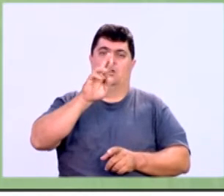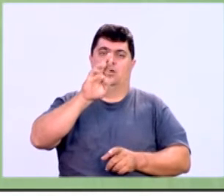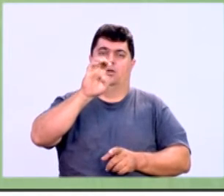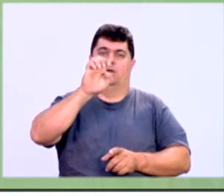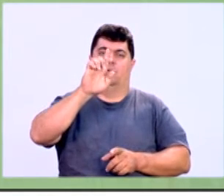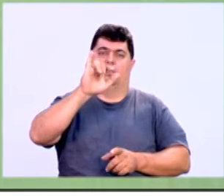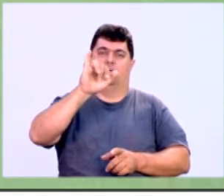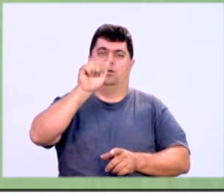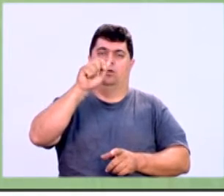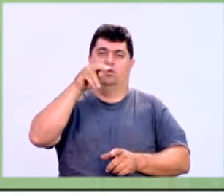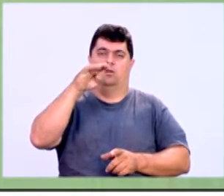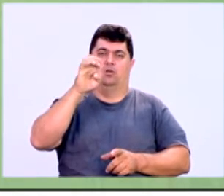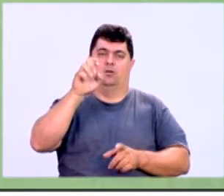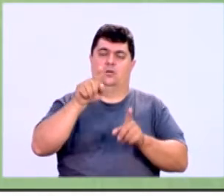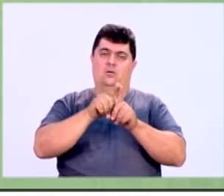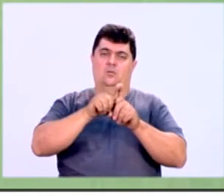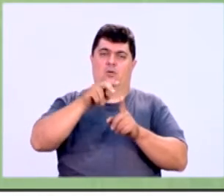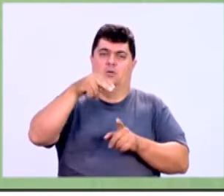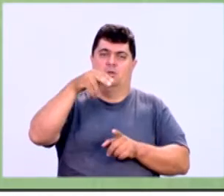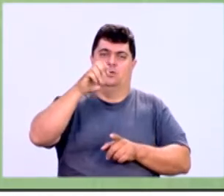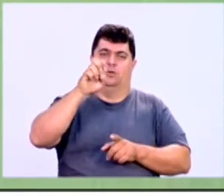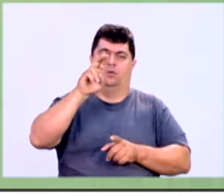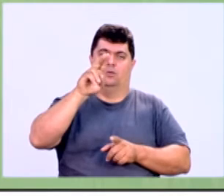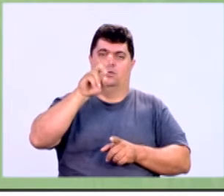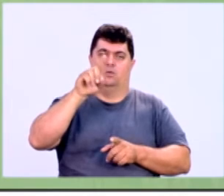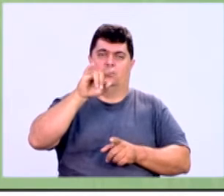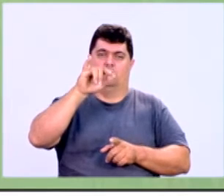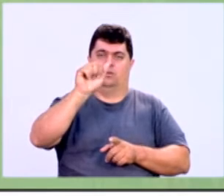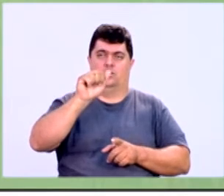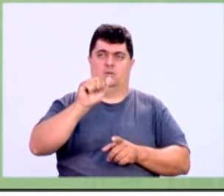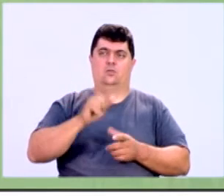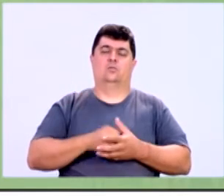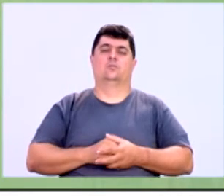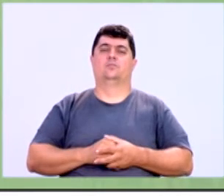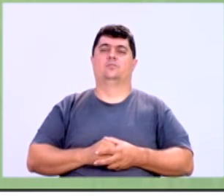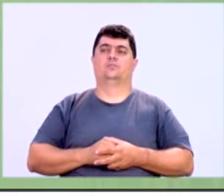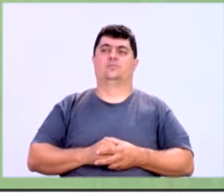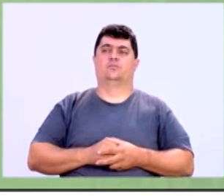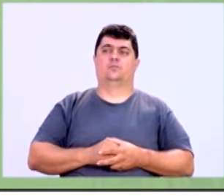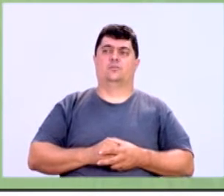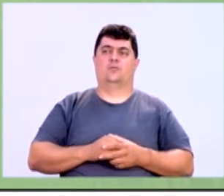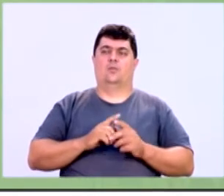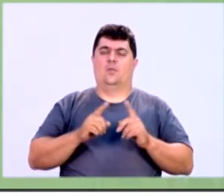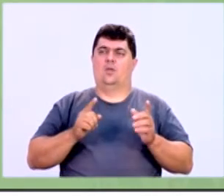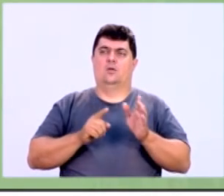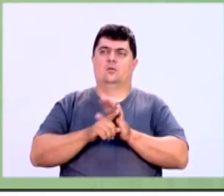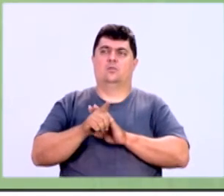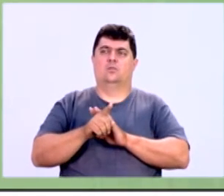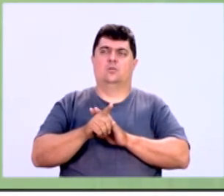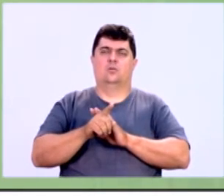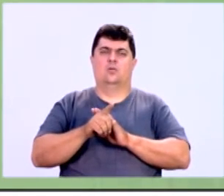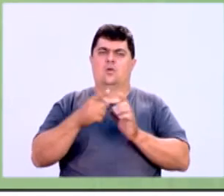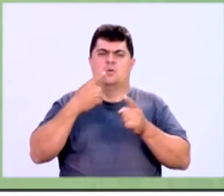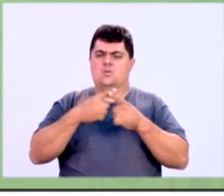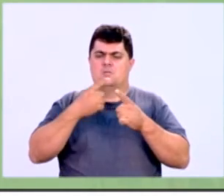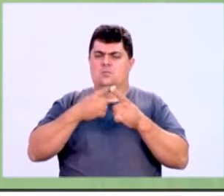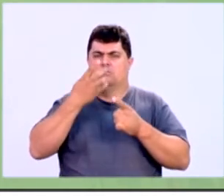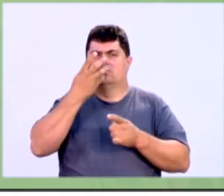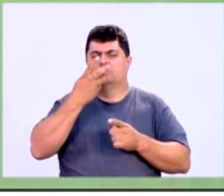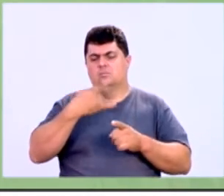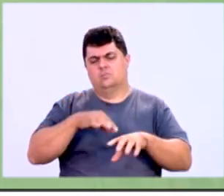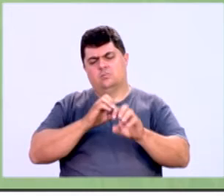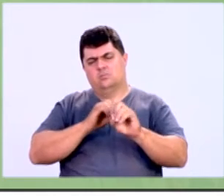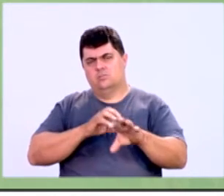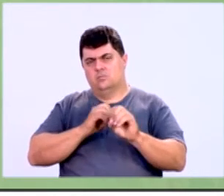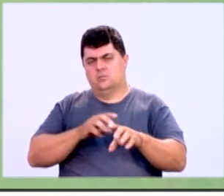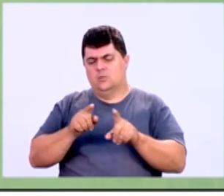e Neuzia Aparecida Berbel. E aí vocês podem me perguntar, mas Fabiola, por que educação infantil e